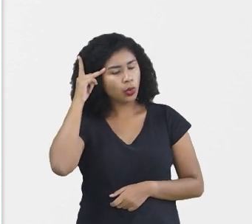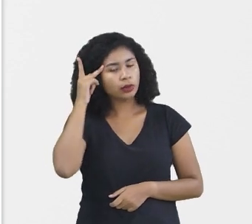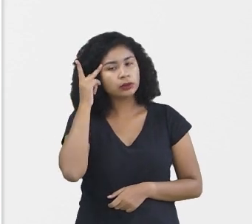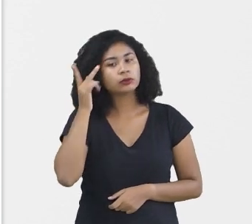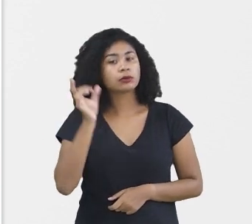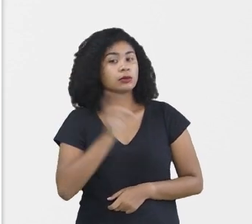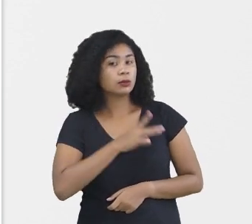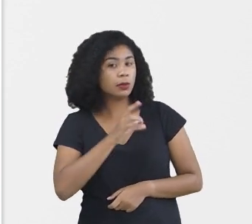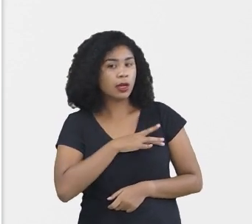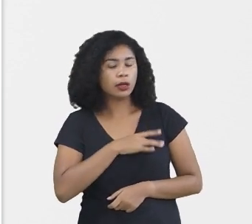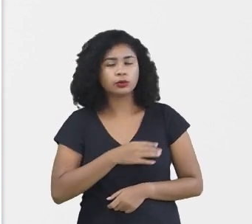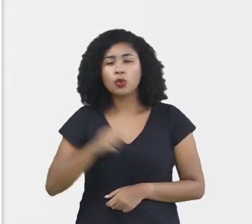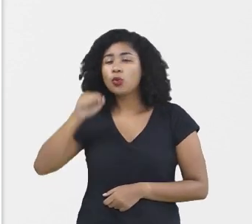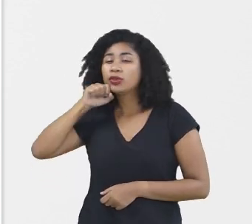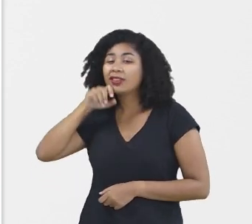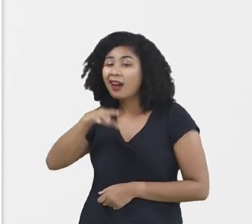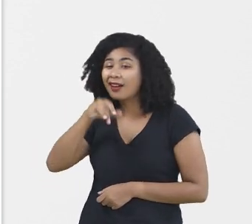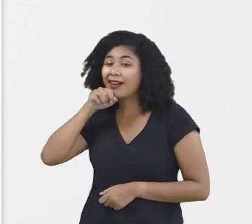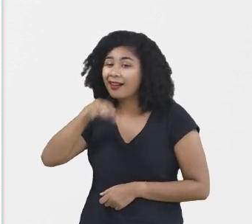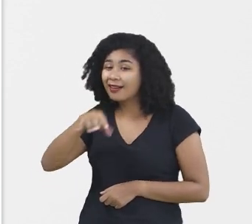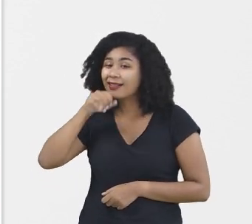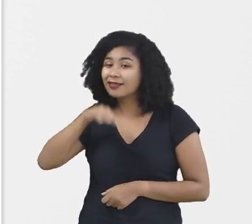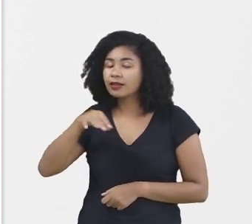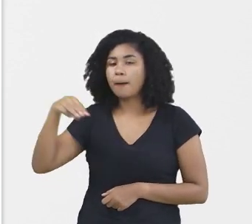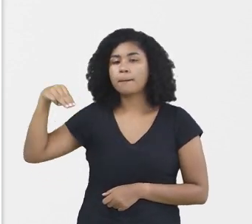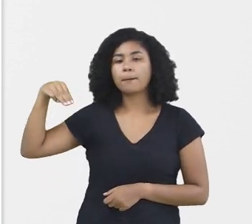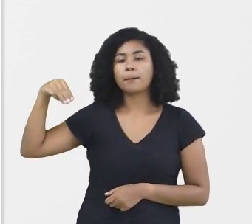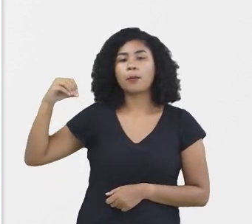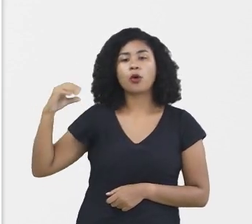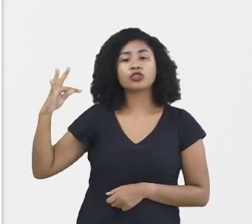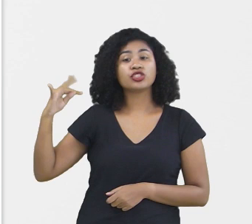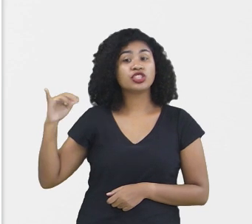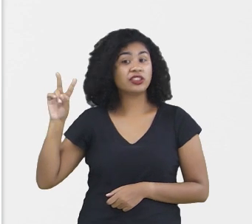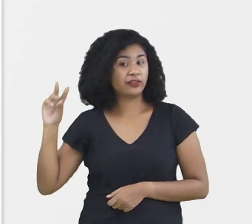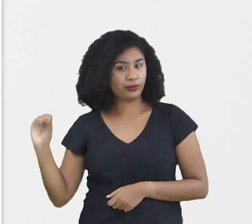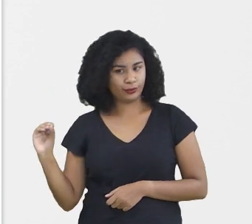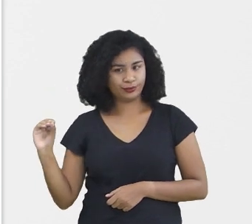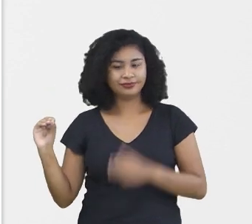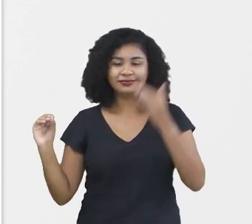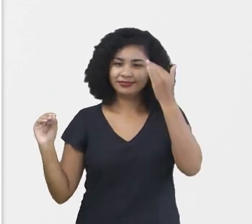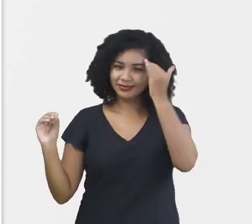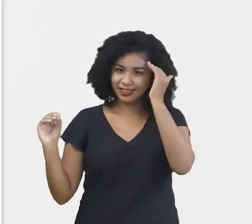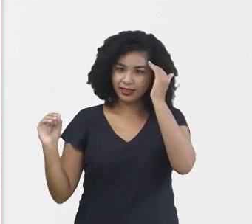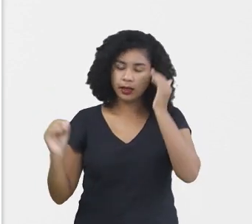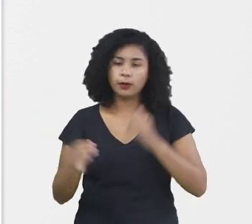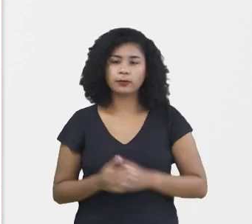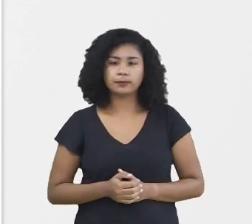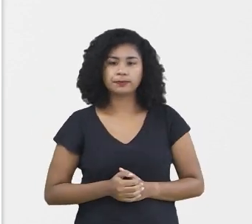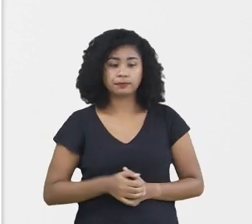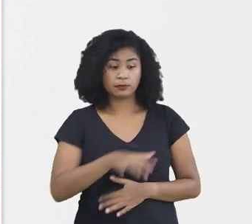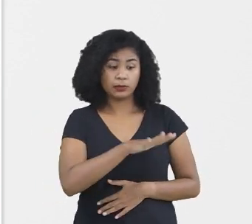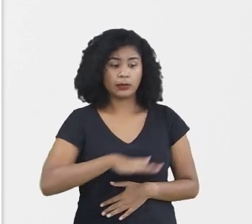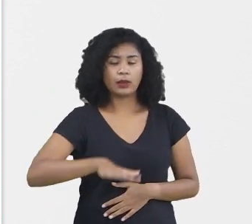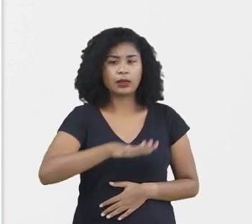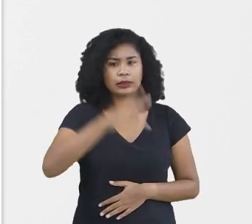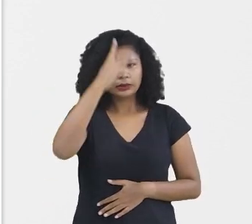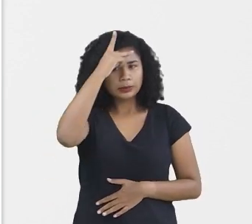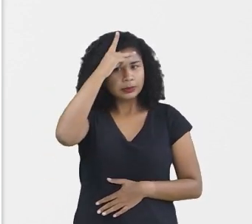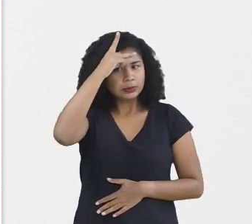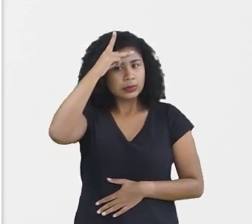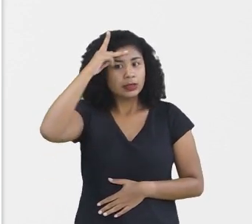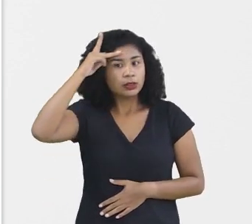não saírem de casa, não saírem do castelo, ok? Então as ações das outras personagens são inibidas